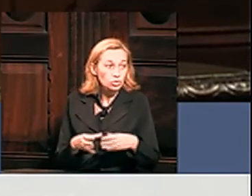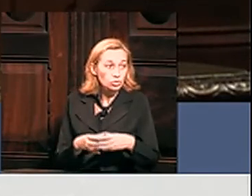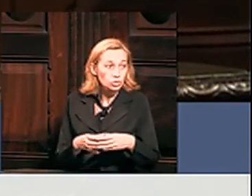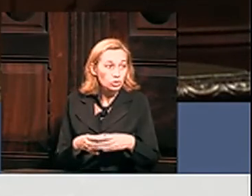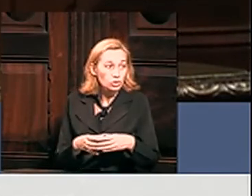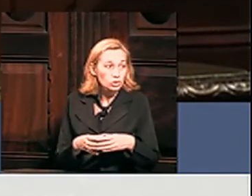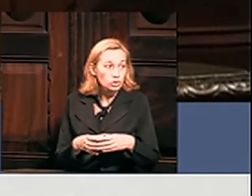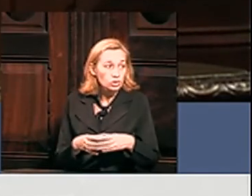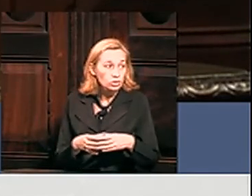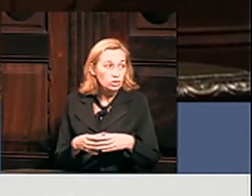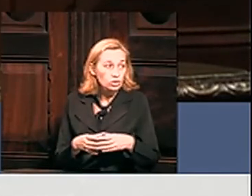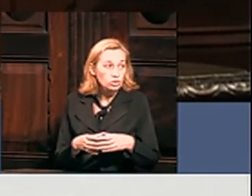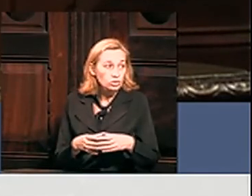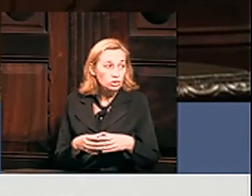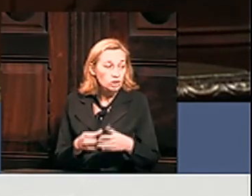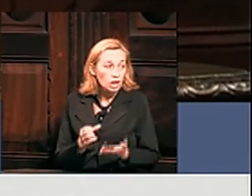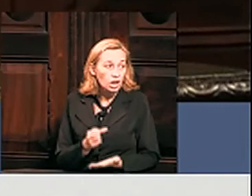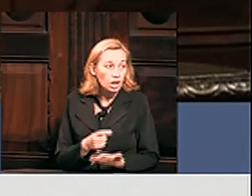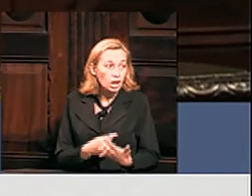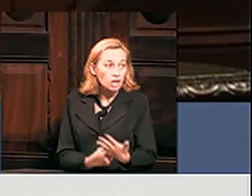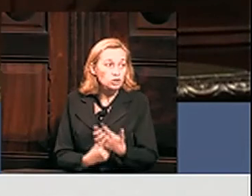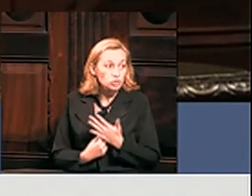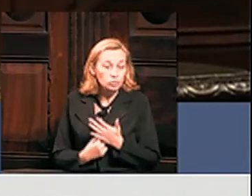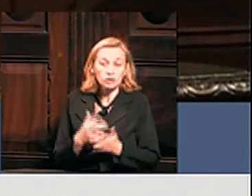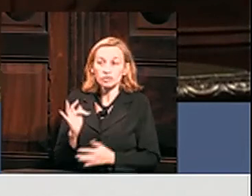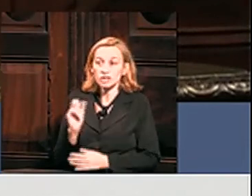de recuperação fiscal.